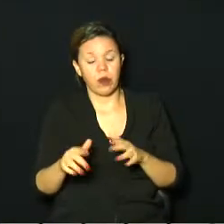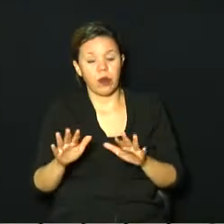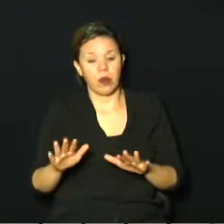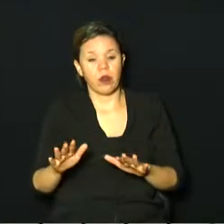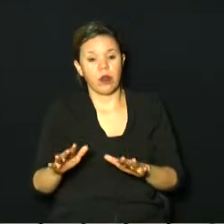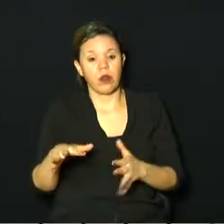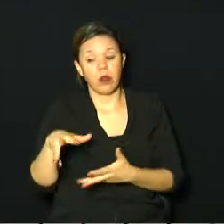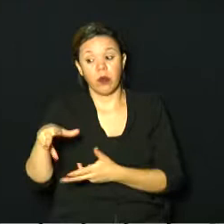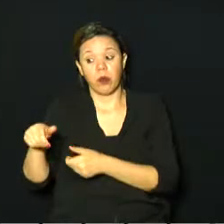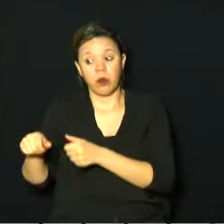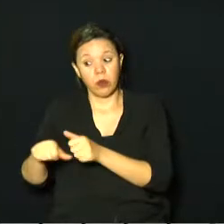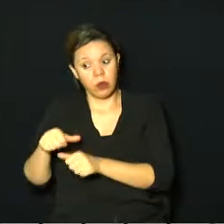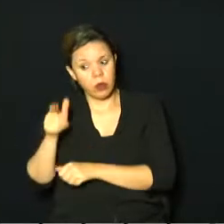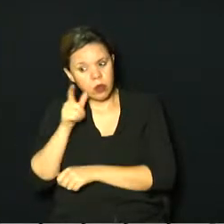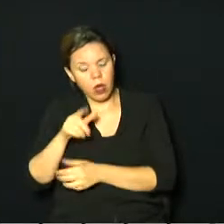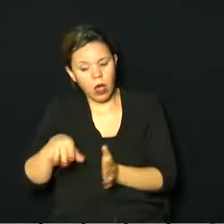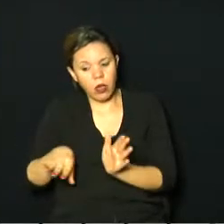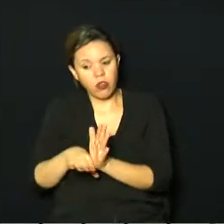em função